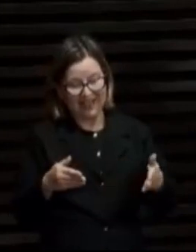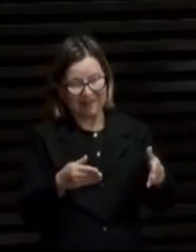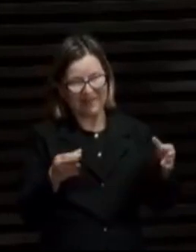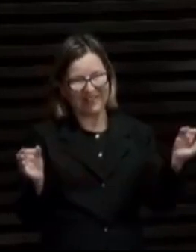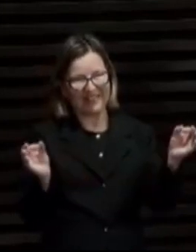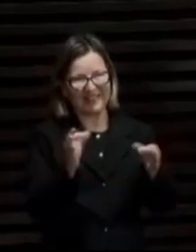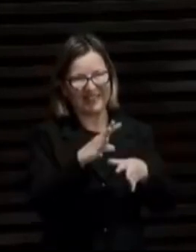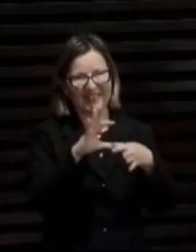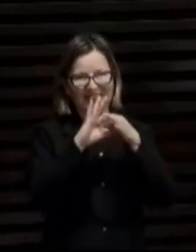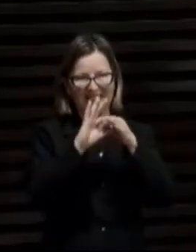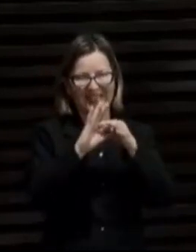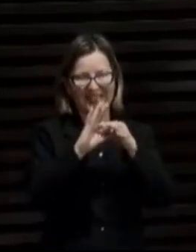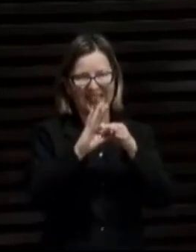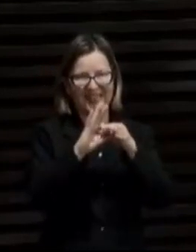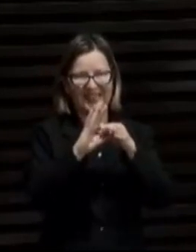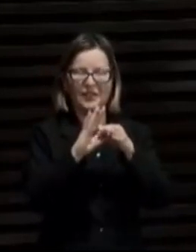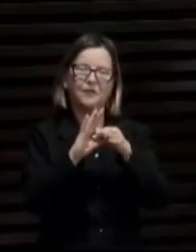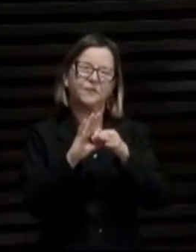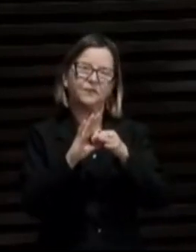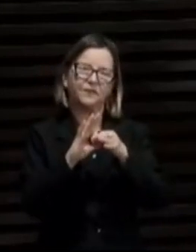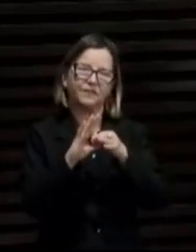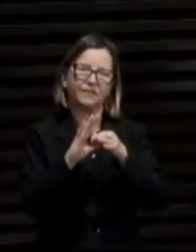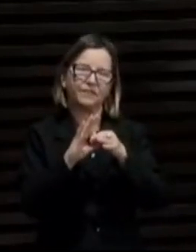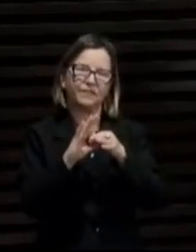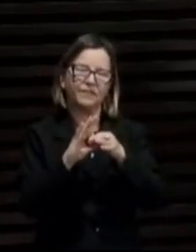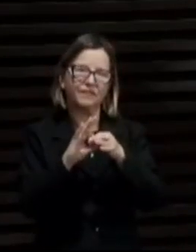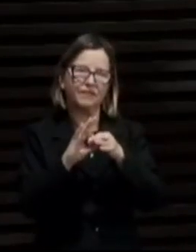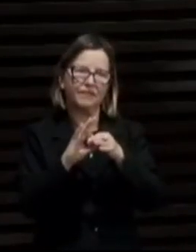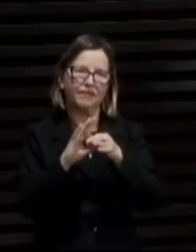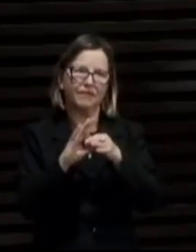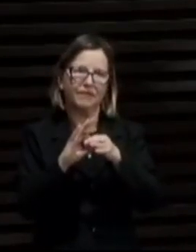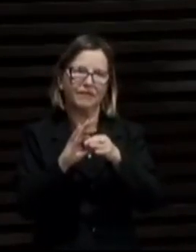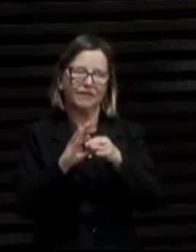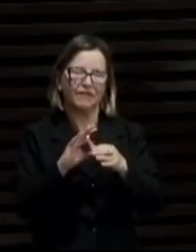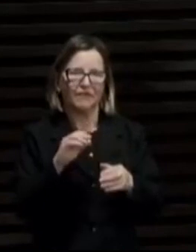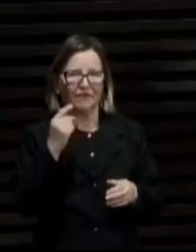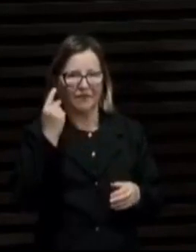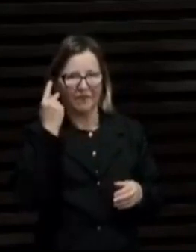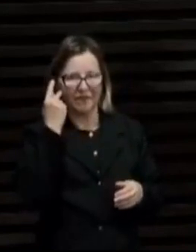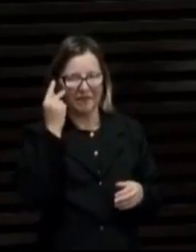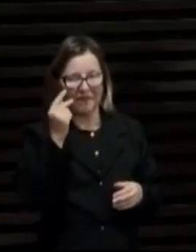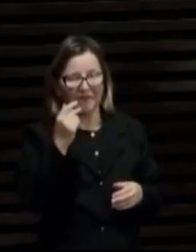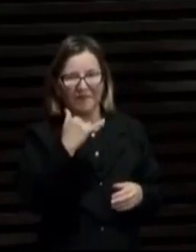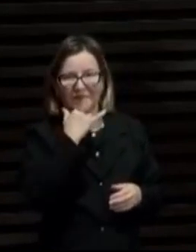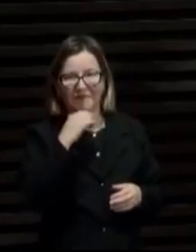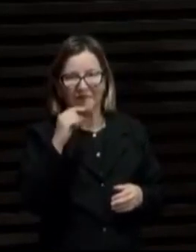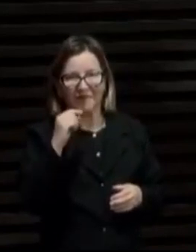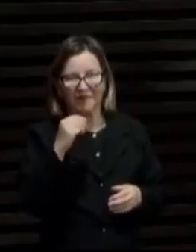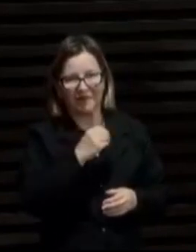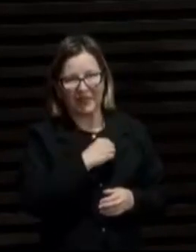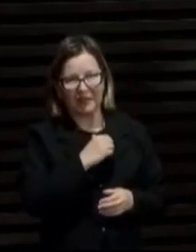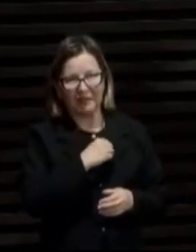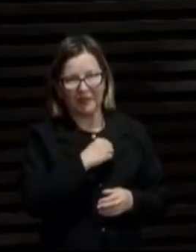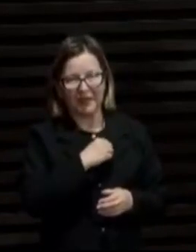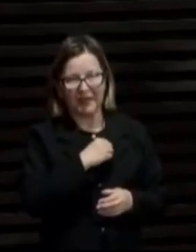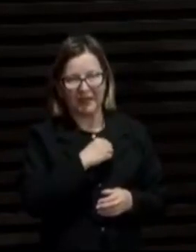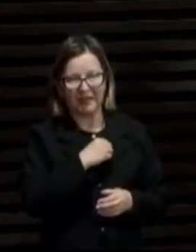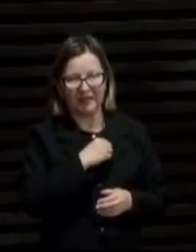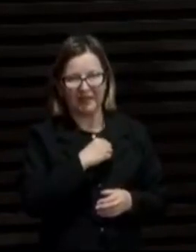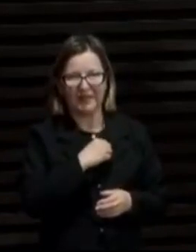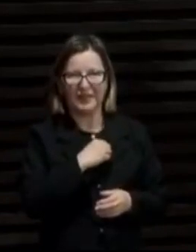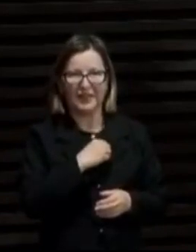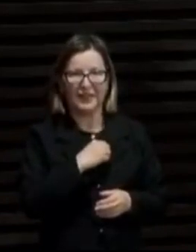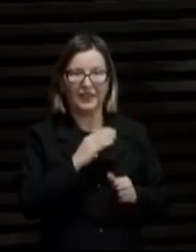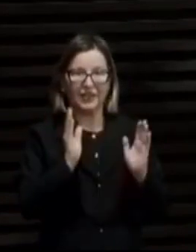fim de que, intervindo a morte para a remissão das transgressões que havia sob a primeira aliança, recebam